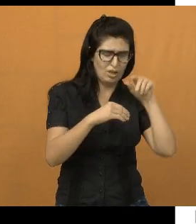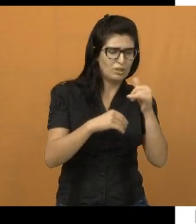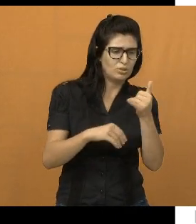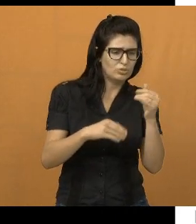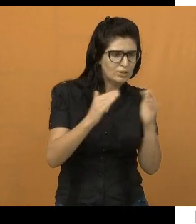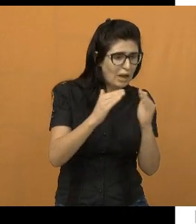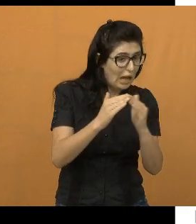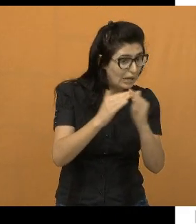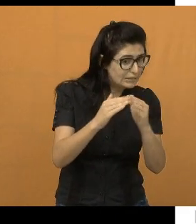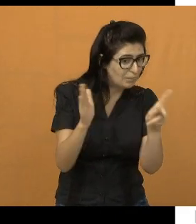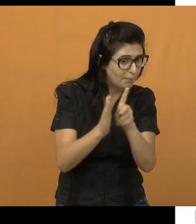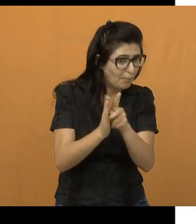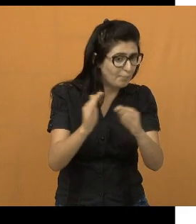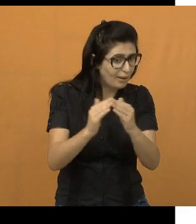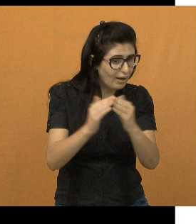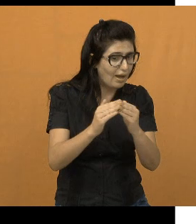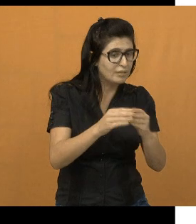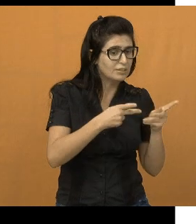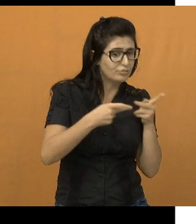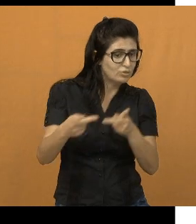município.